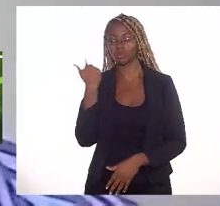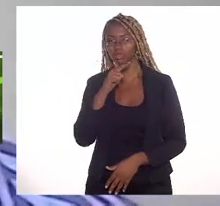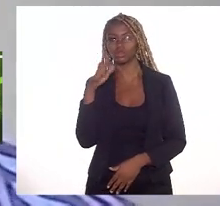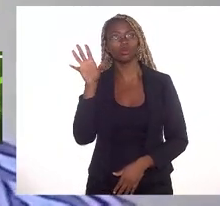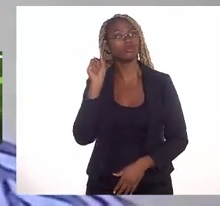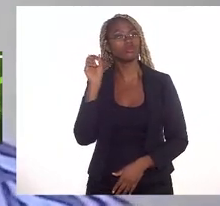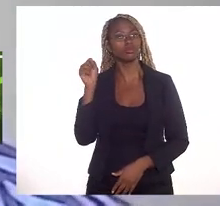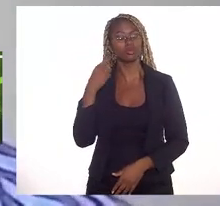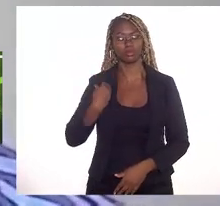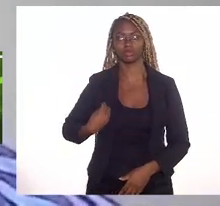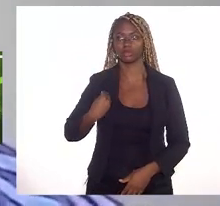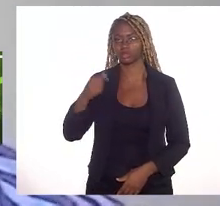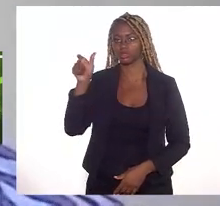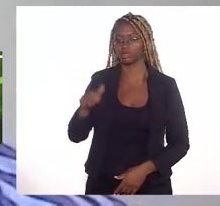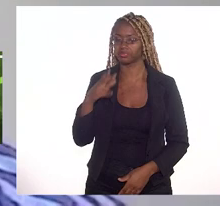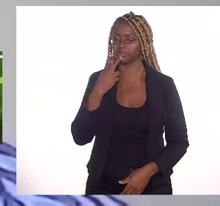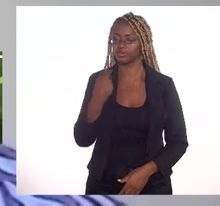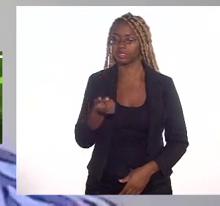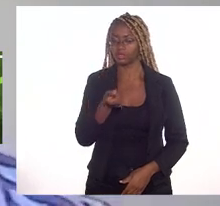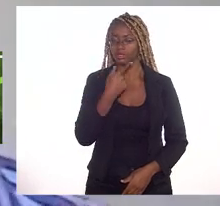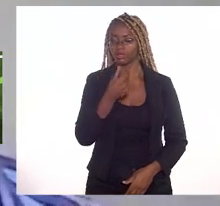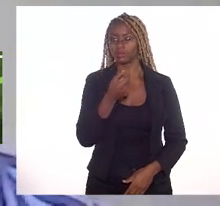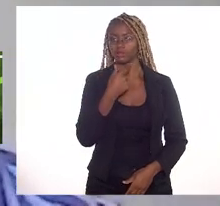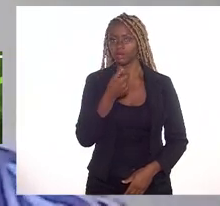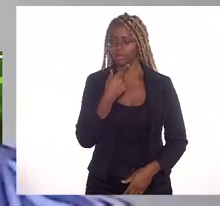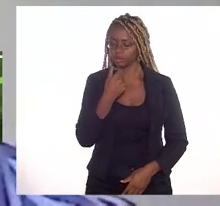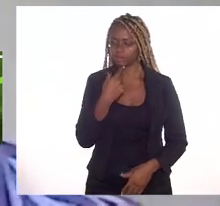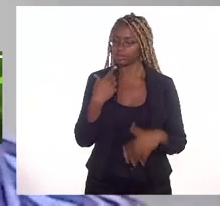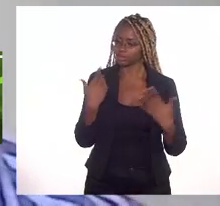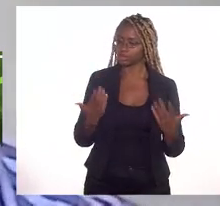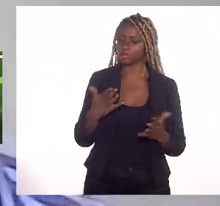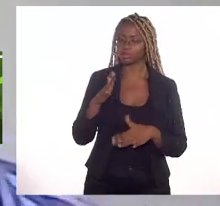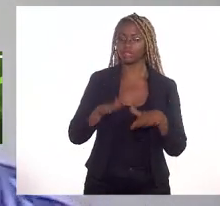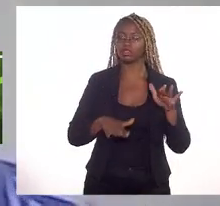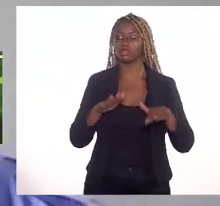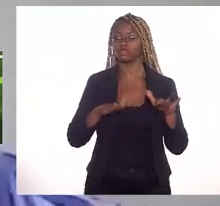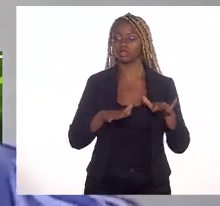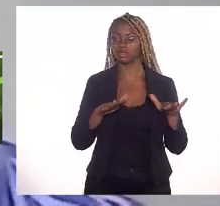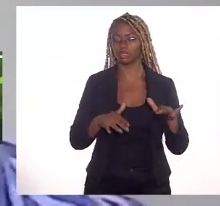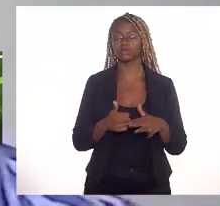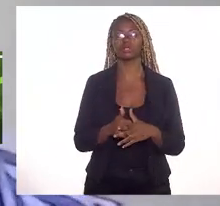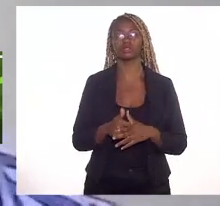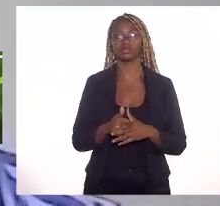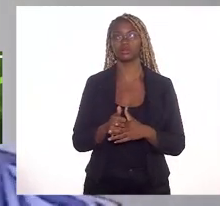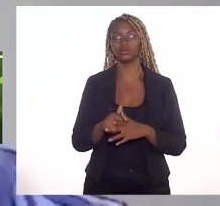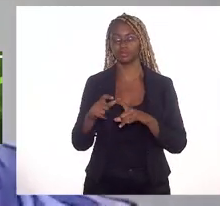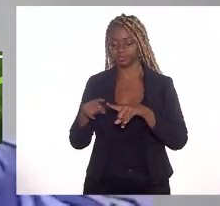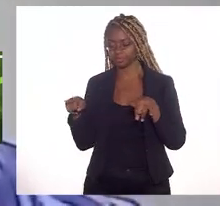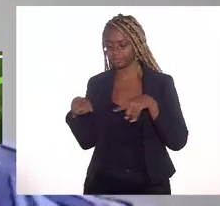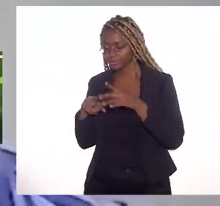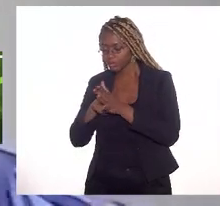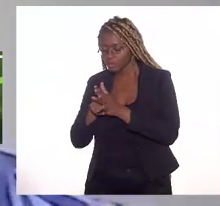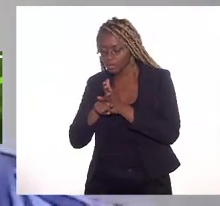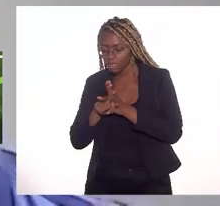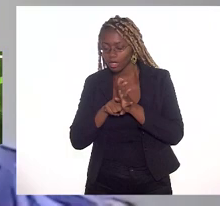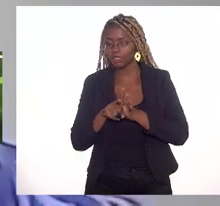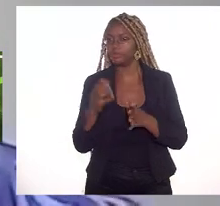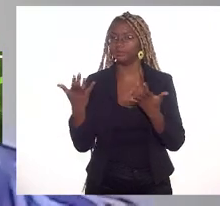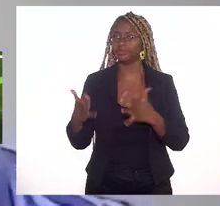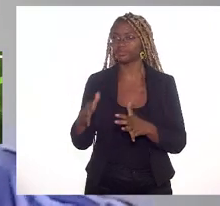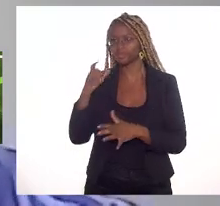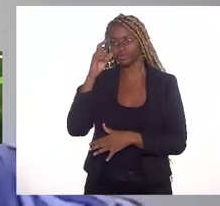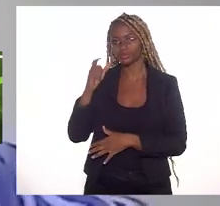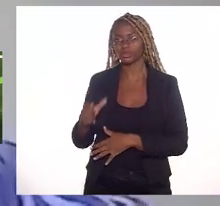mencionou as questões relacionadas a medicamento, né? E como muitas vezes laboratórios não se interessam, tendo em